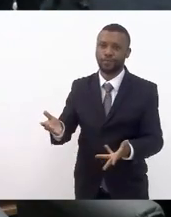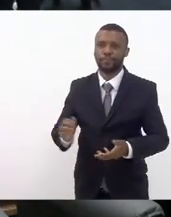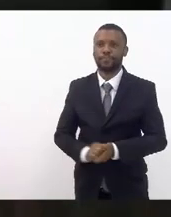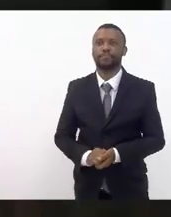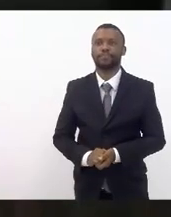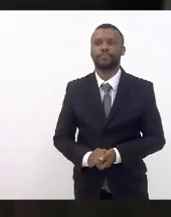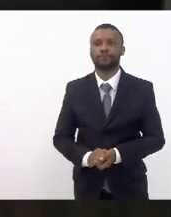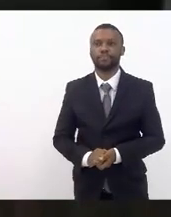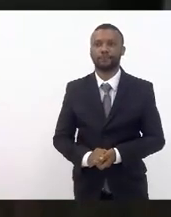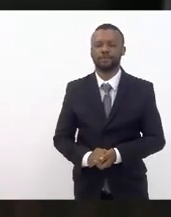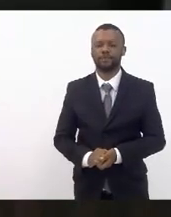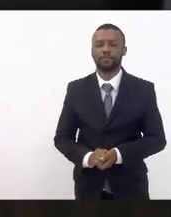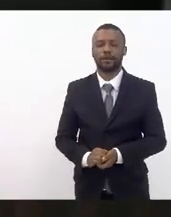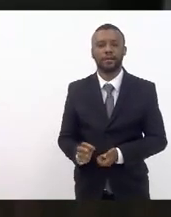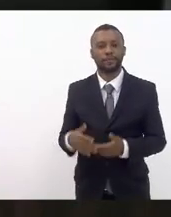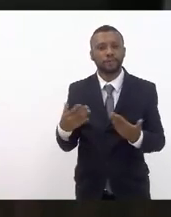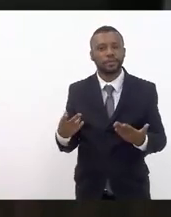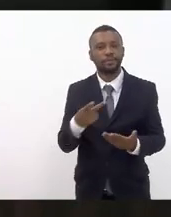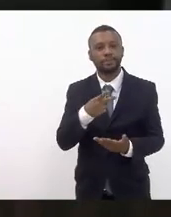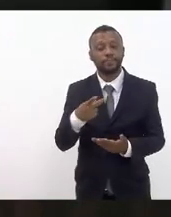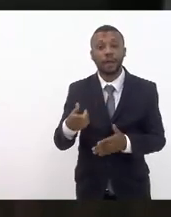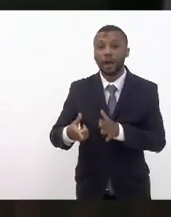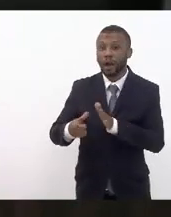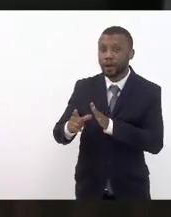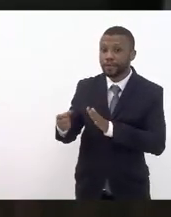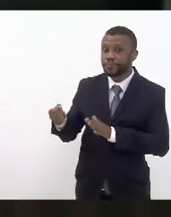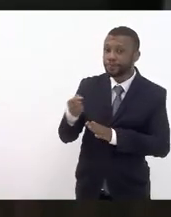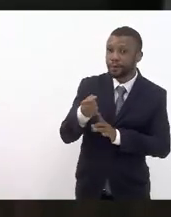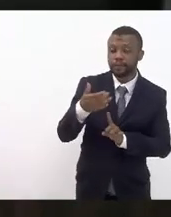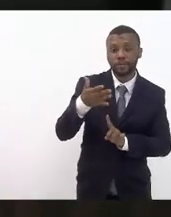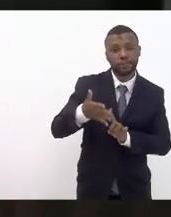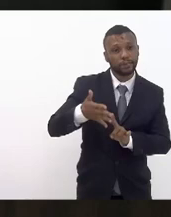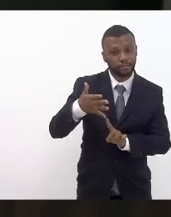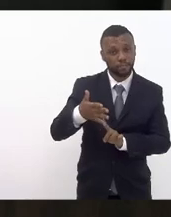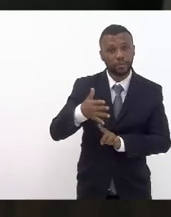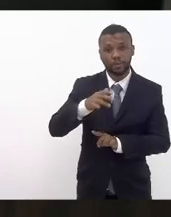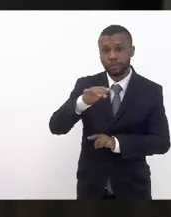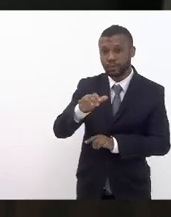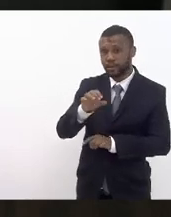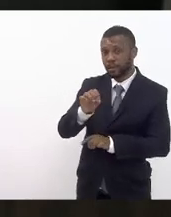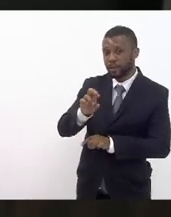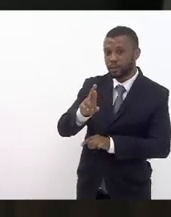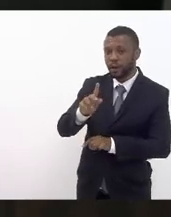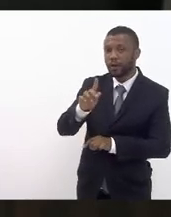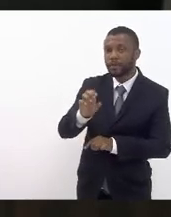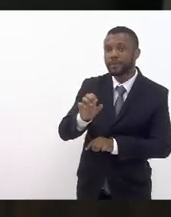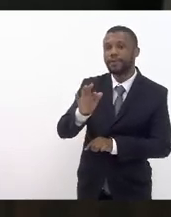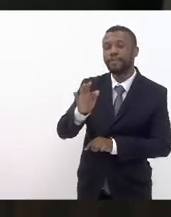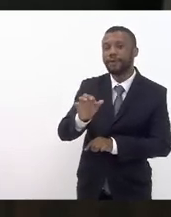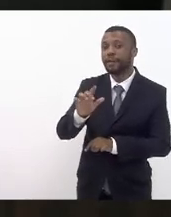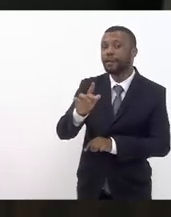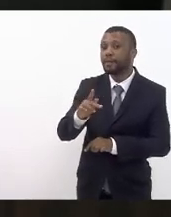Presidência, antes de passar a palavra ao deputado Jorge Felipe para encaminhar,